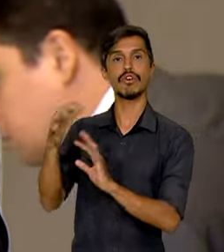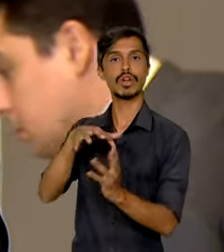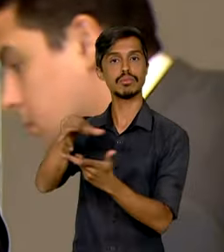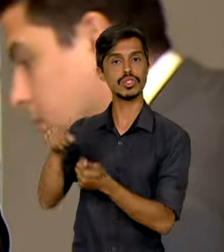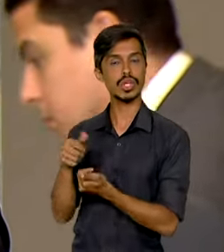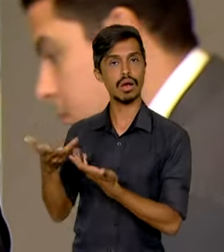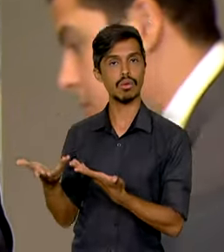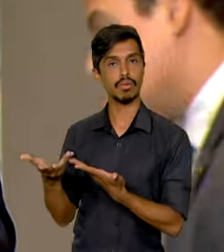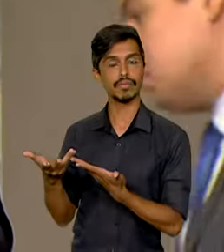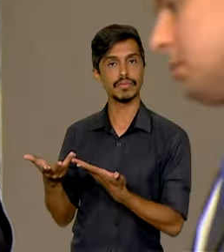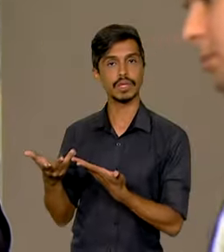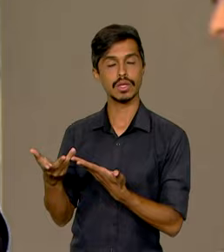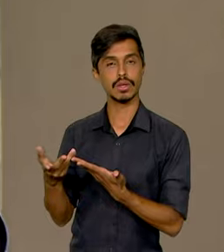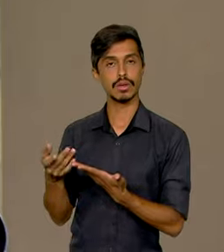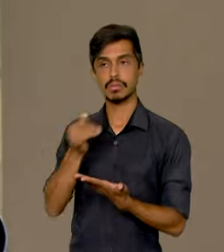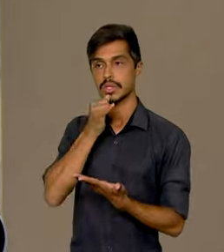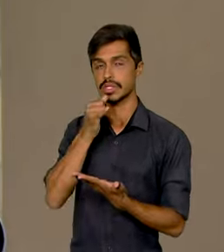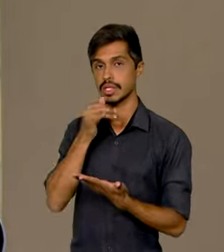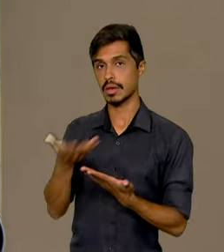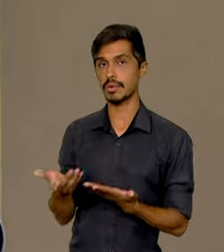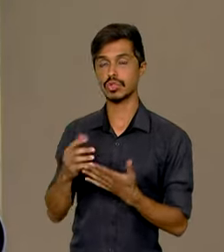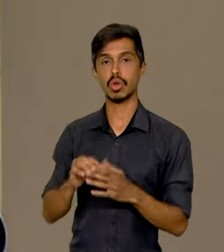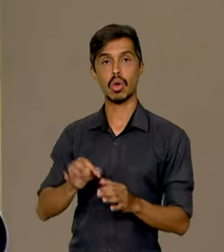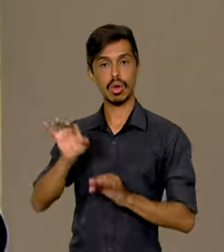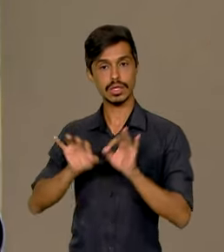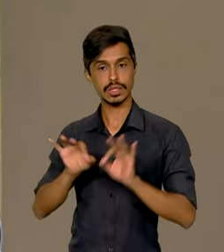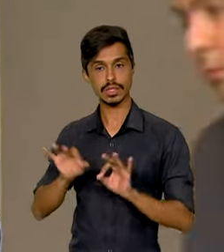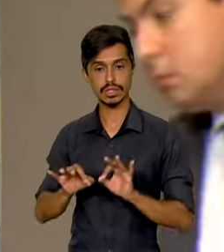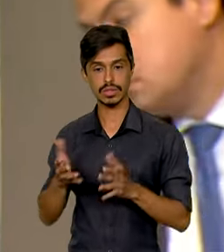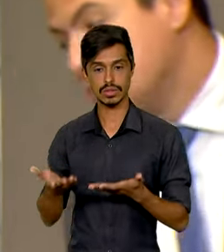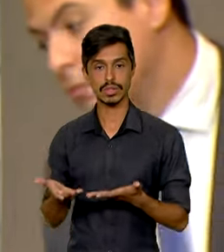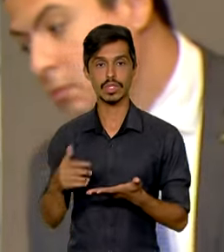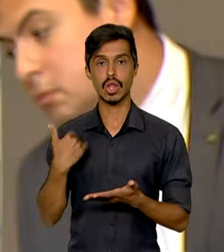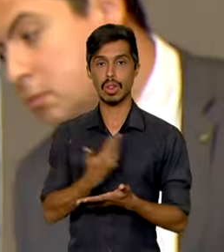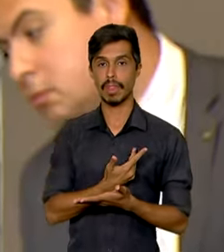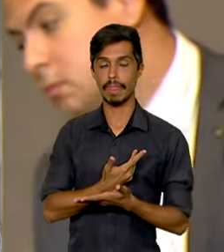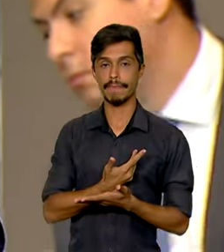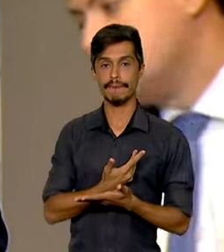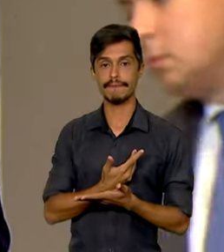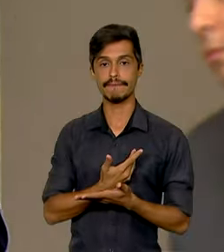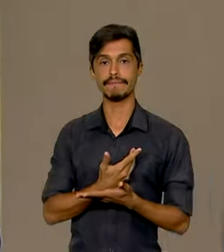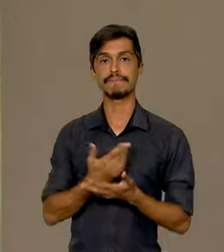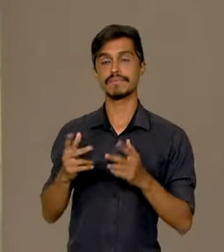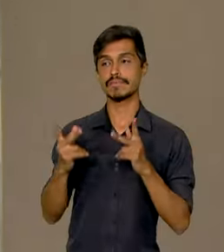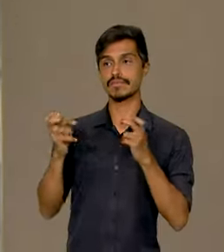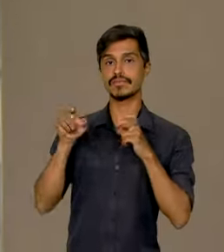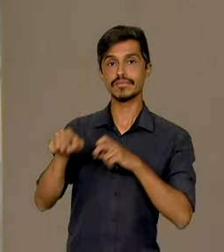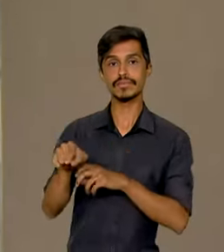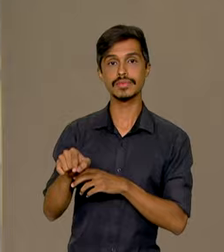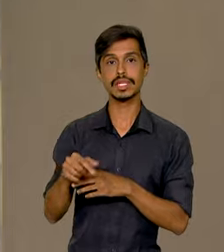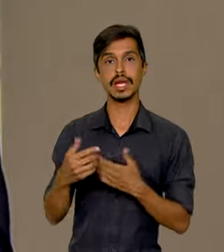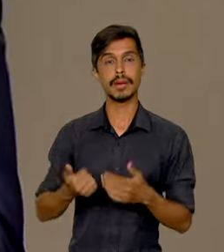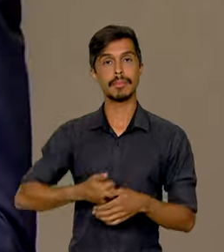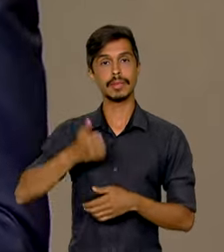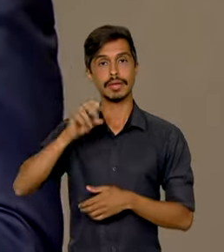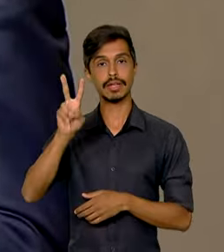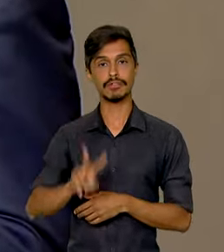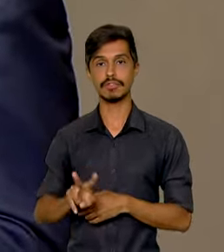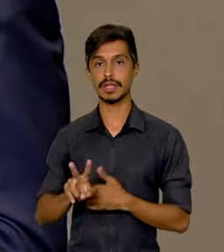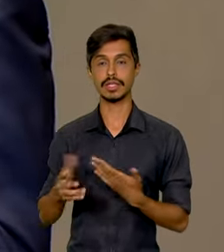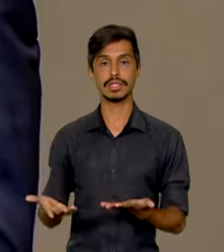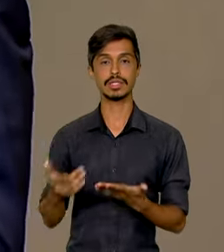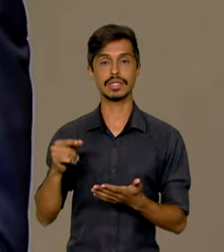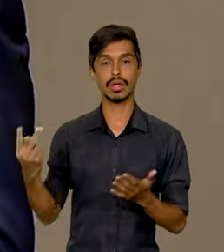exemplo de organização do governo, com a sociedade civil. É a primeira vez que eu vejo todas